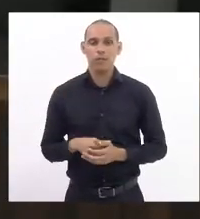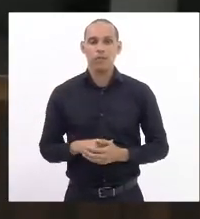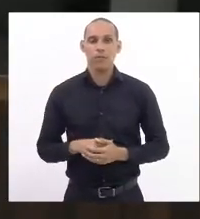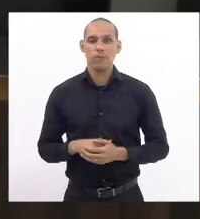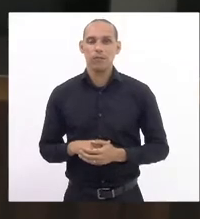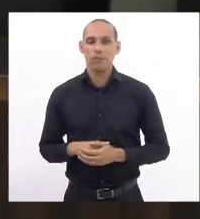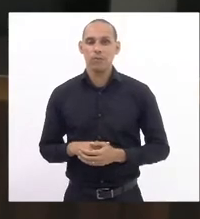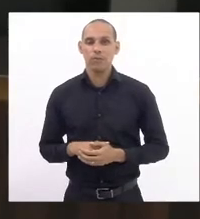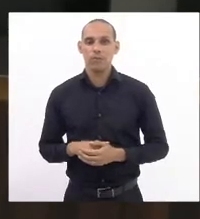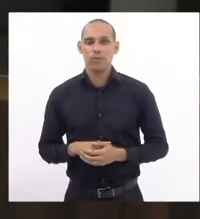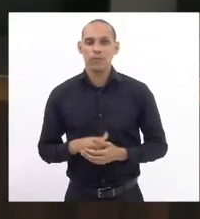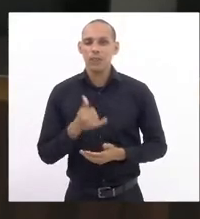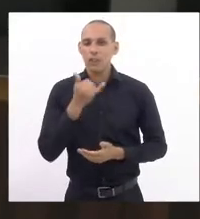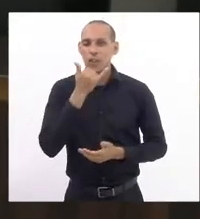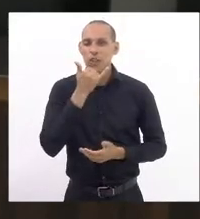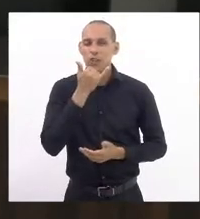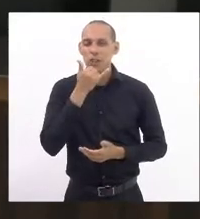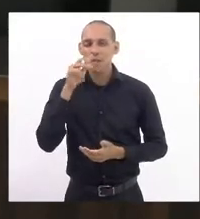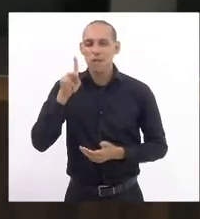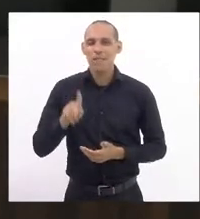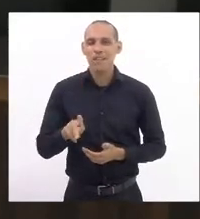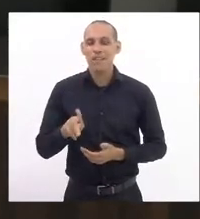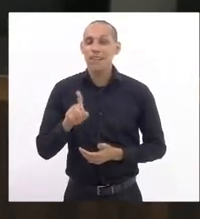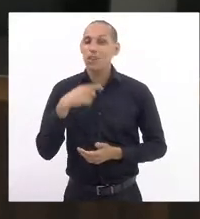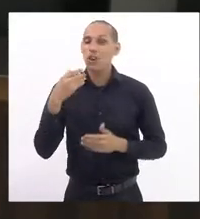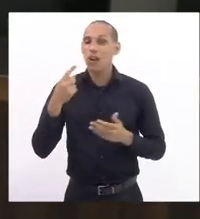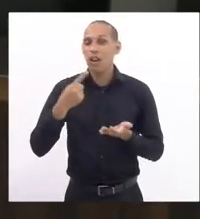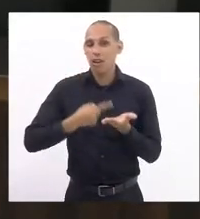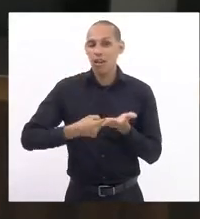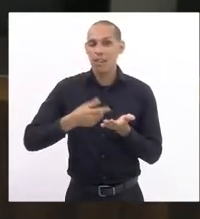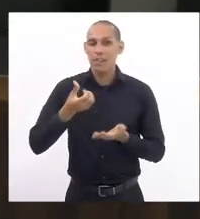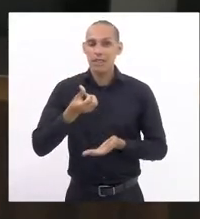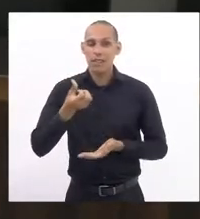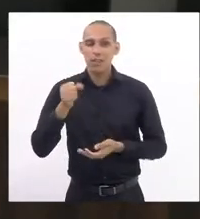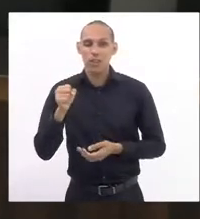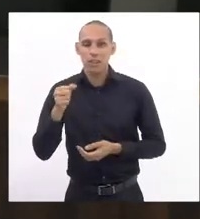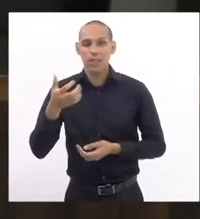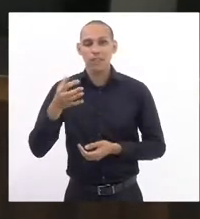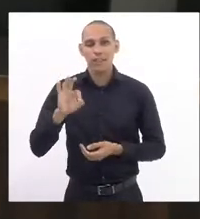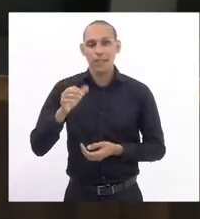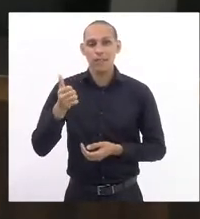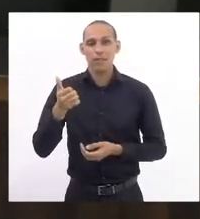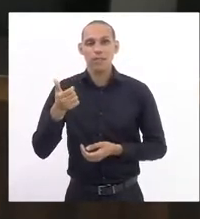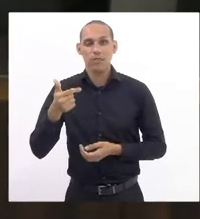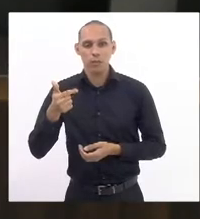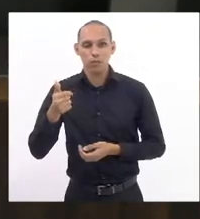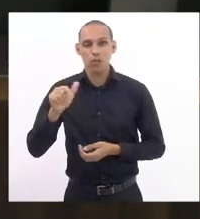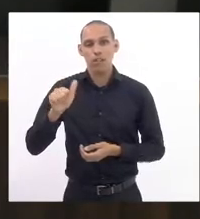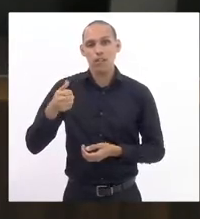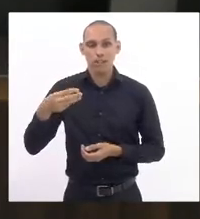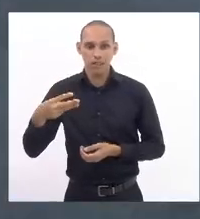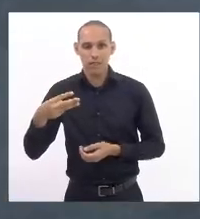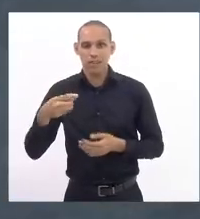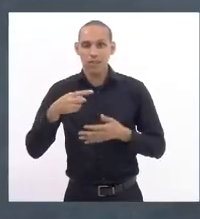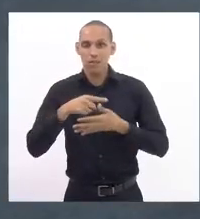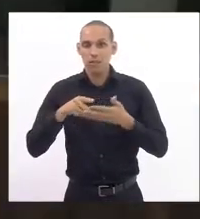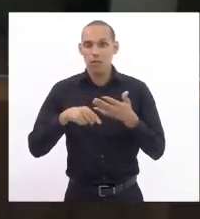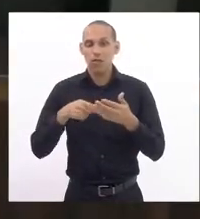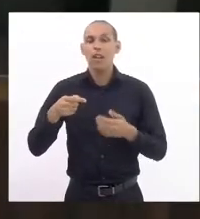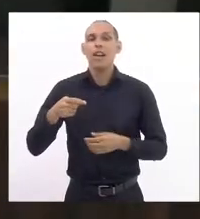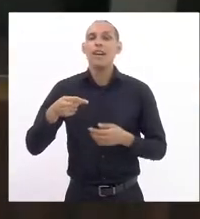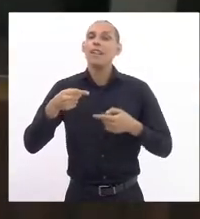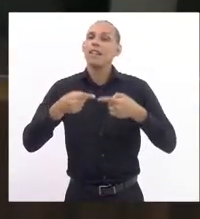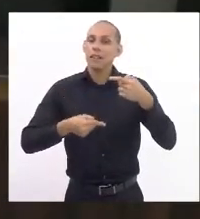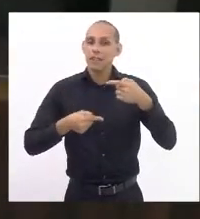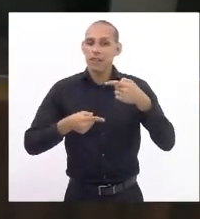Então, perdoe-me, meu presidente. Nós acordamos o 6º, 8º, 10º, 12º, 13º da pauta. Pela derrubada. Pela derrubada